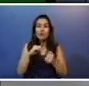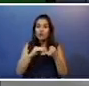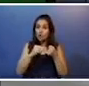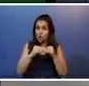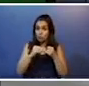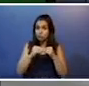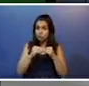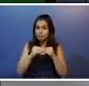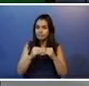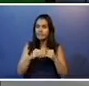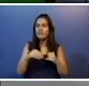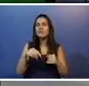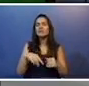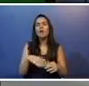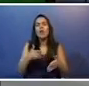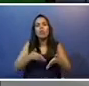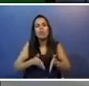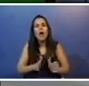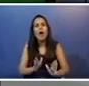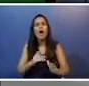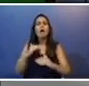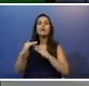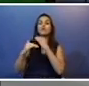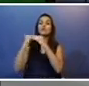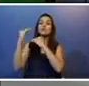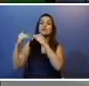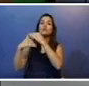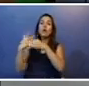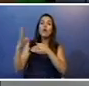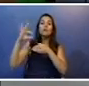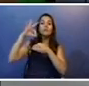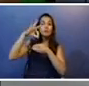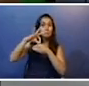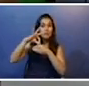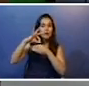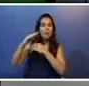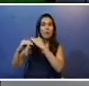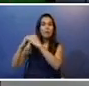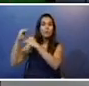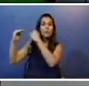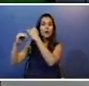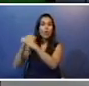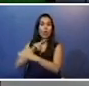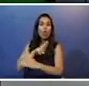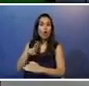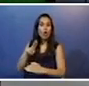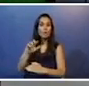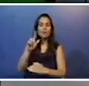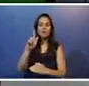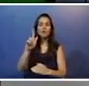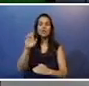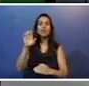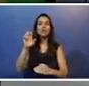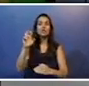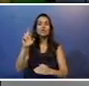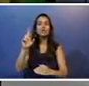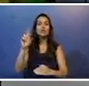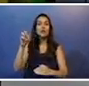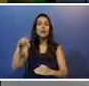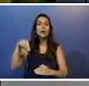Elas nascem, desenvolvem-se de sementes em um processo chamado germinação. Tem